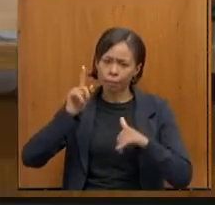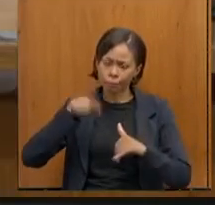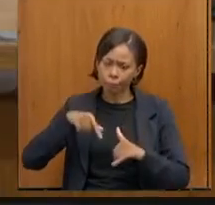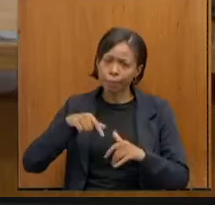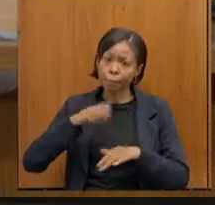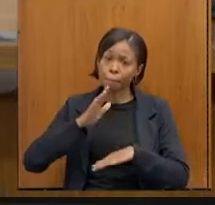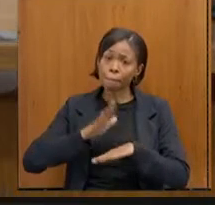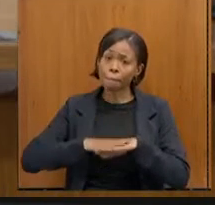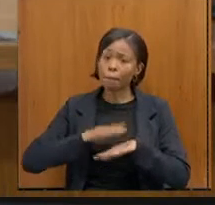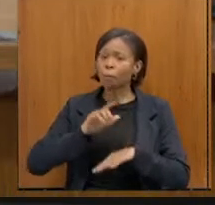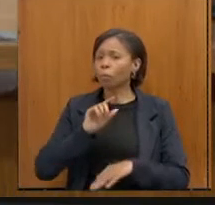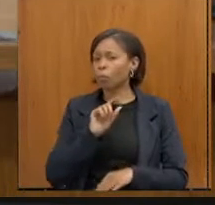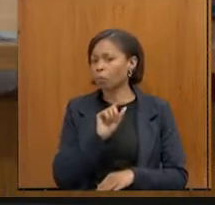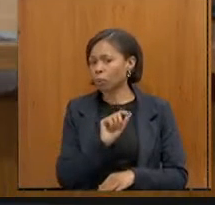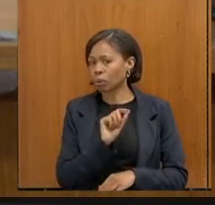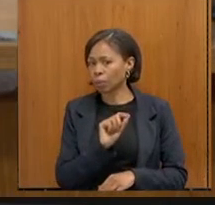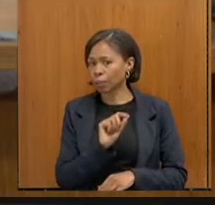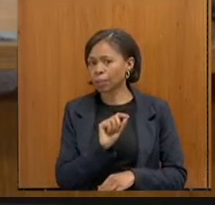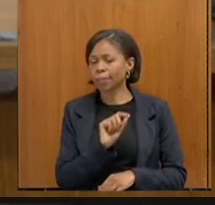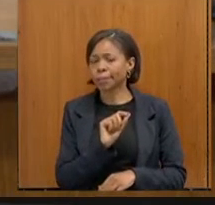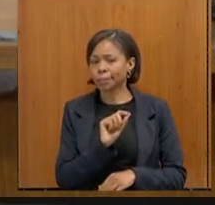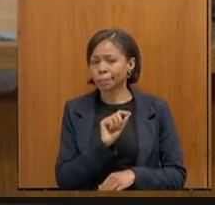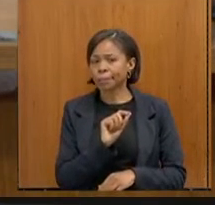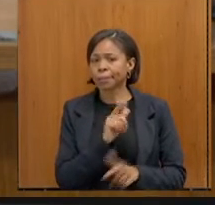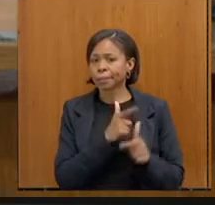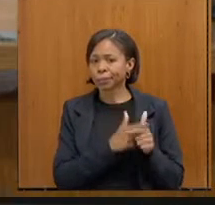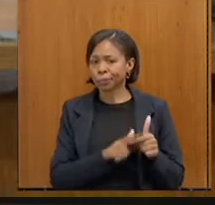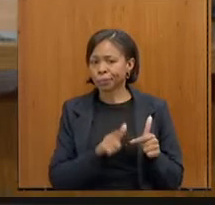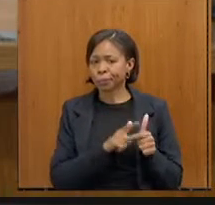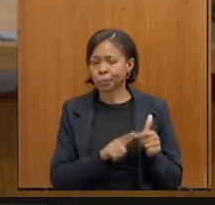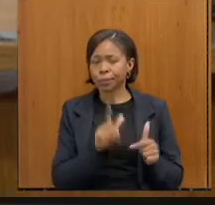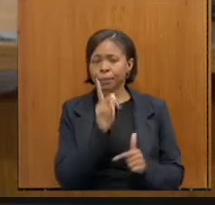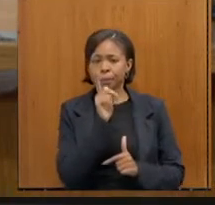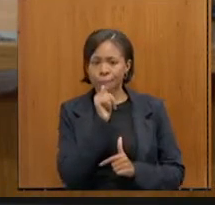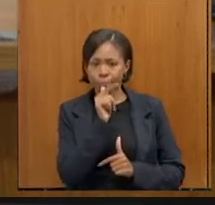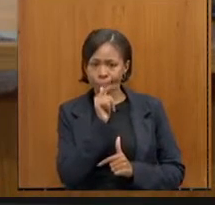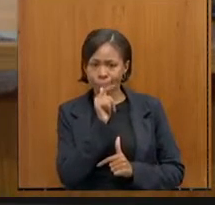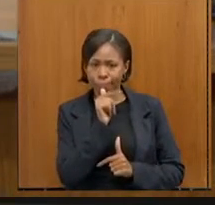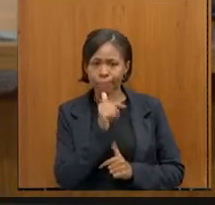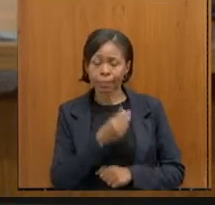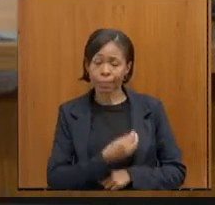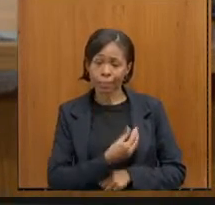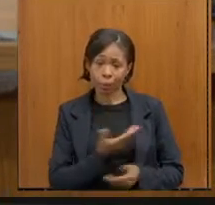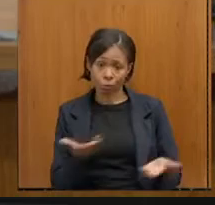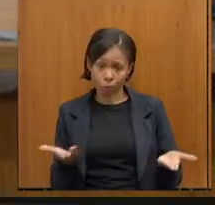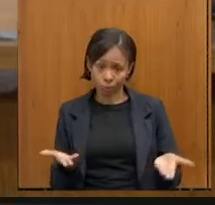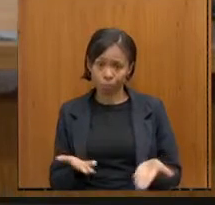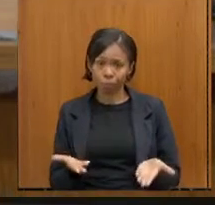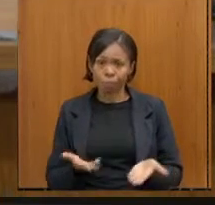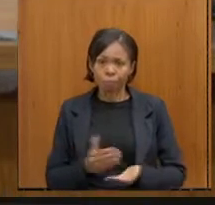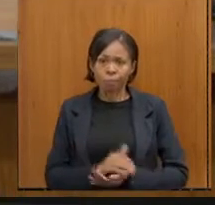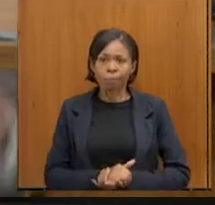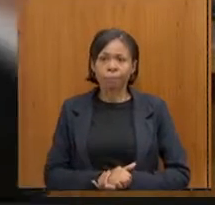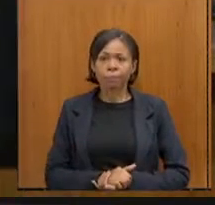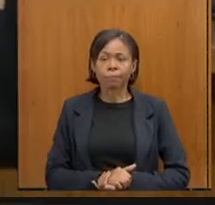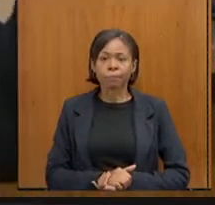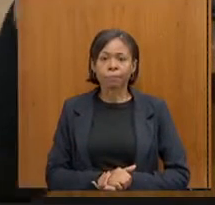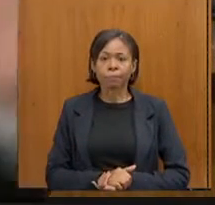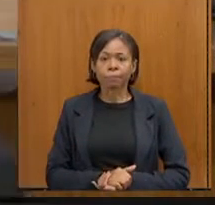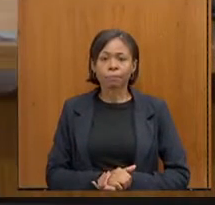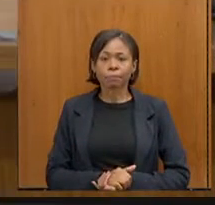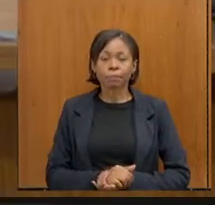mas seguramente nós enfrentaremos a situação de crise hídricas que vivemos Então hoje em Minas